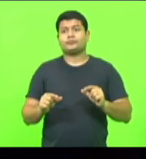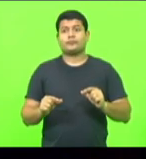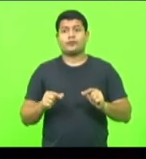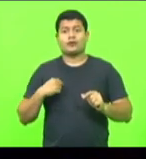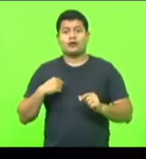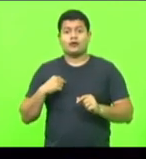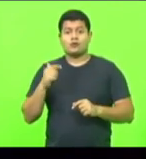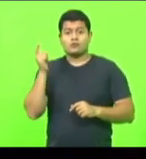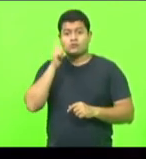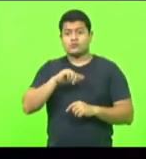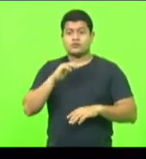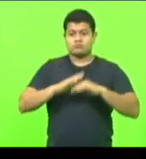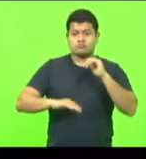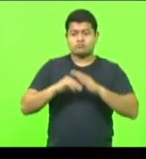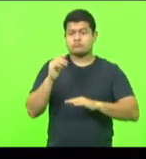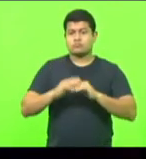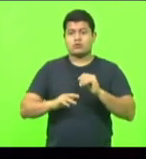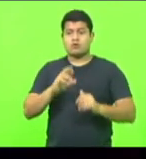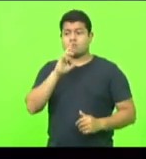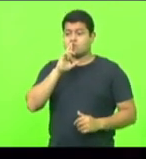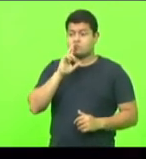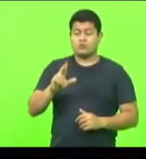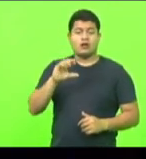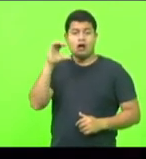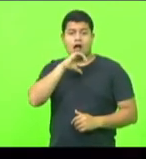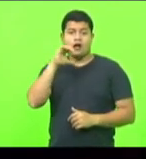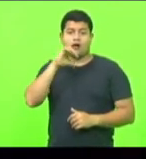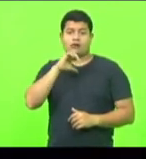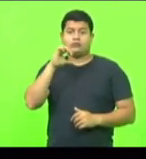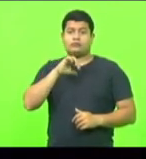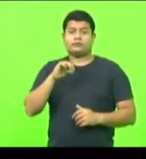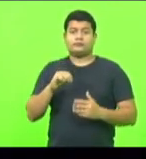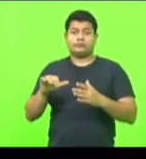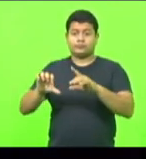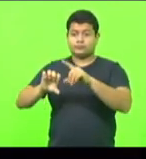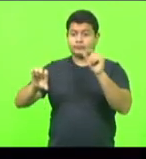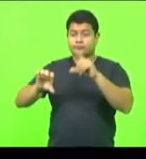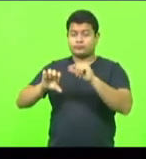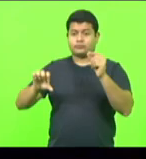ágeis nas respostas aos empreendedores,